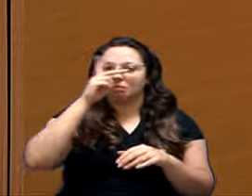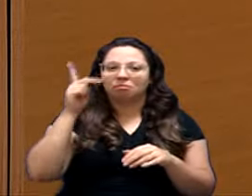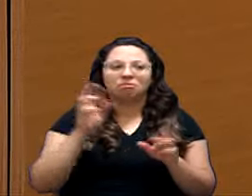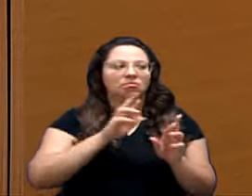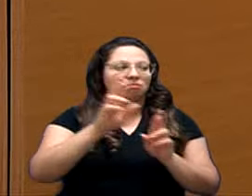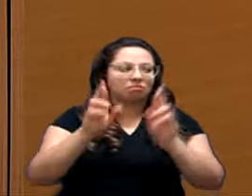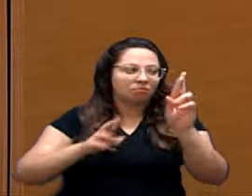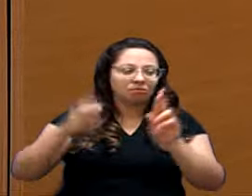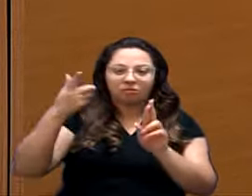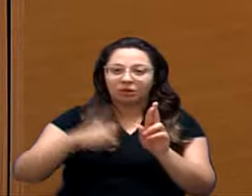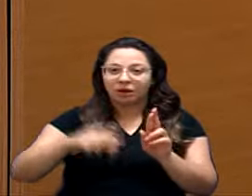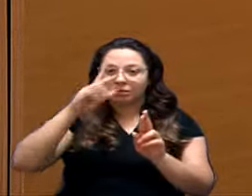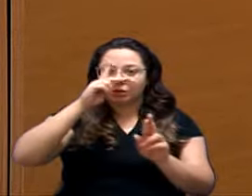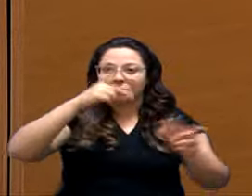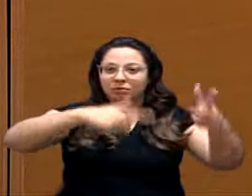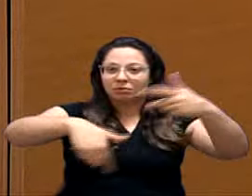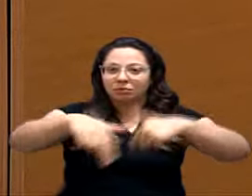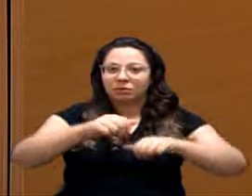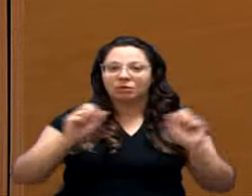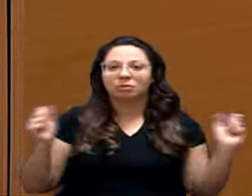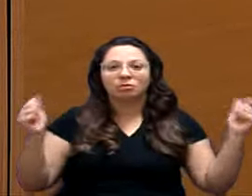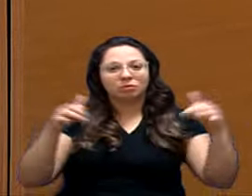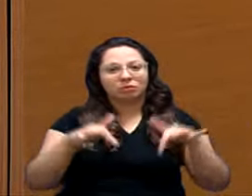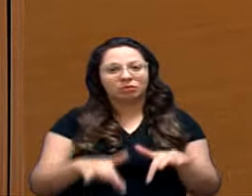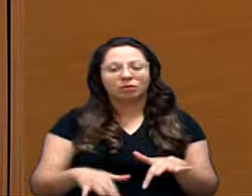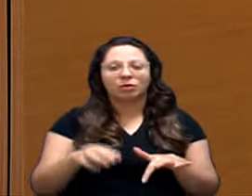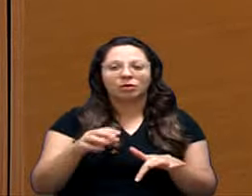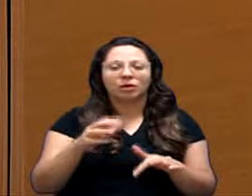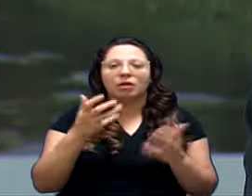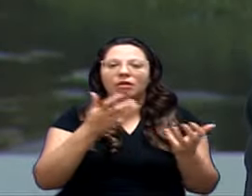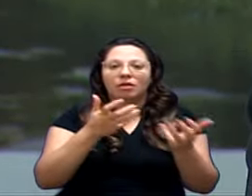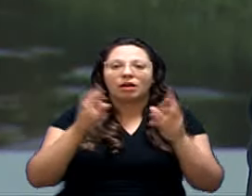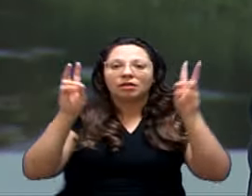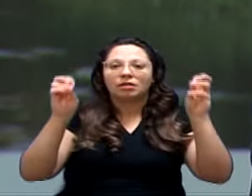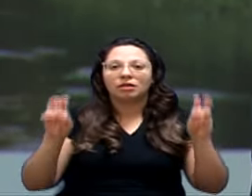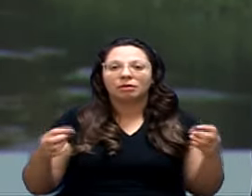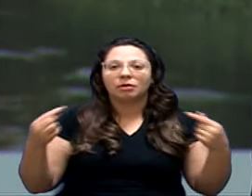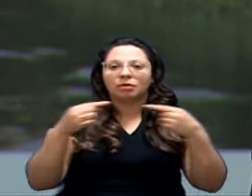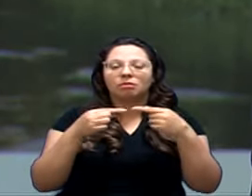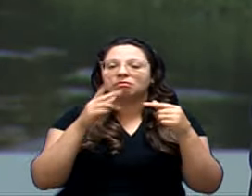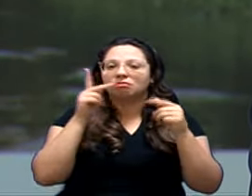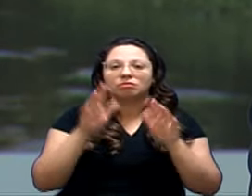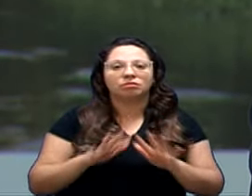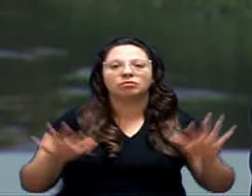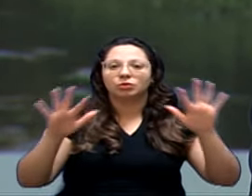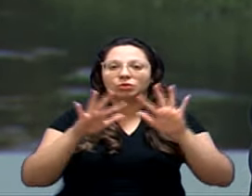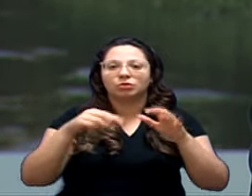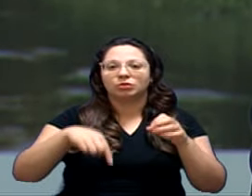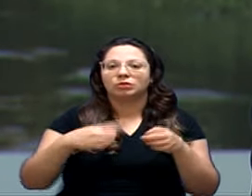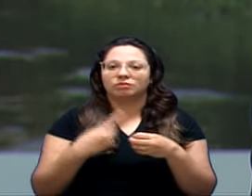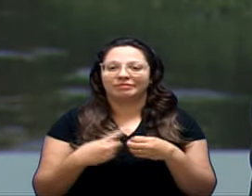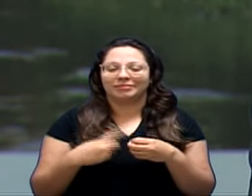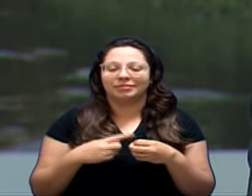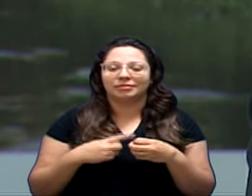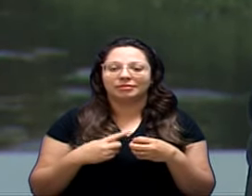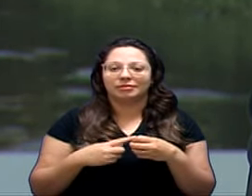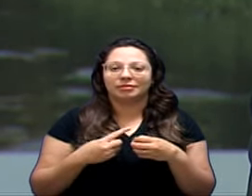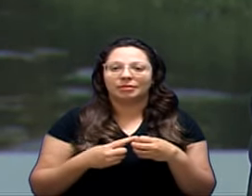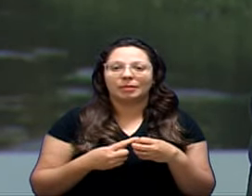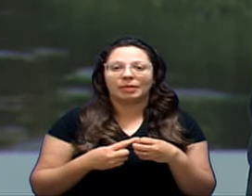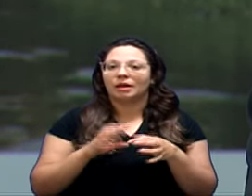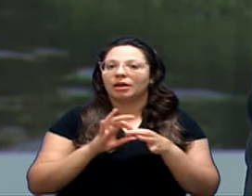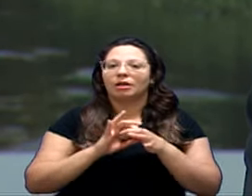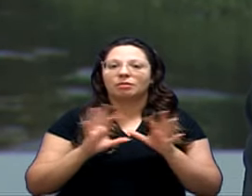em geral se reúnem para debater um tema de interesse público ele é um direito garantido para todos os cidadãos pois permite que as pessoas